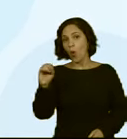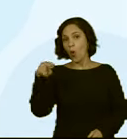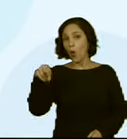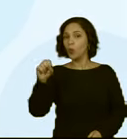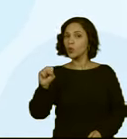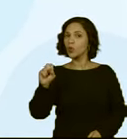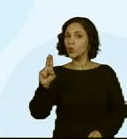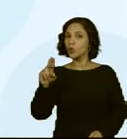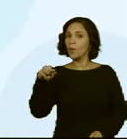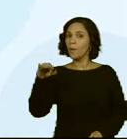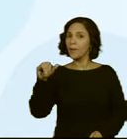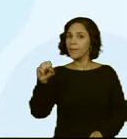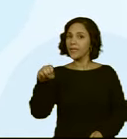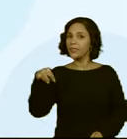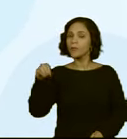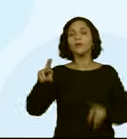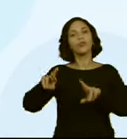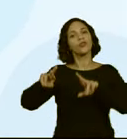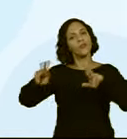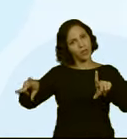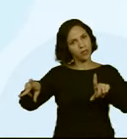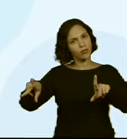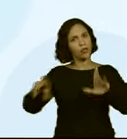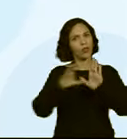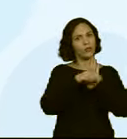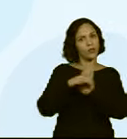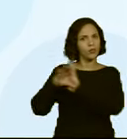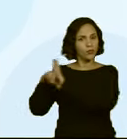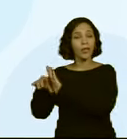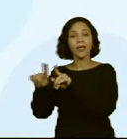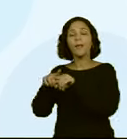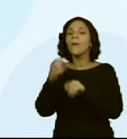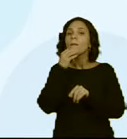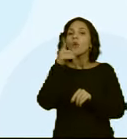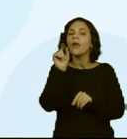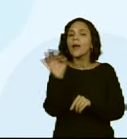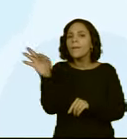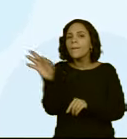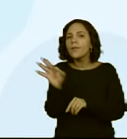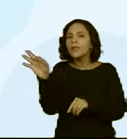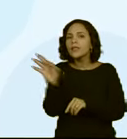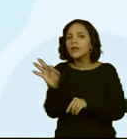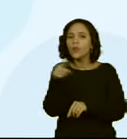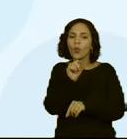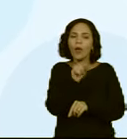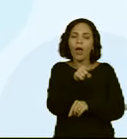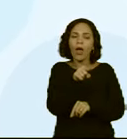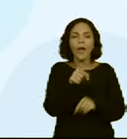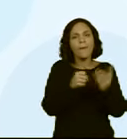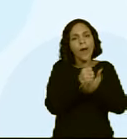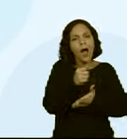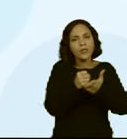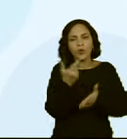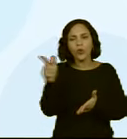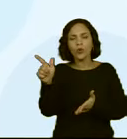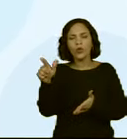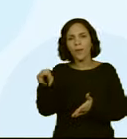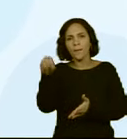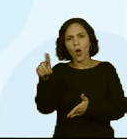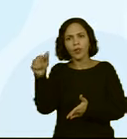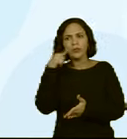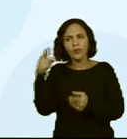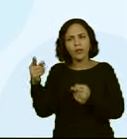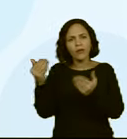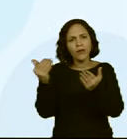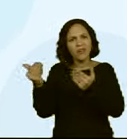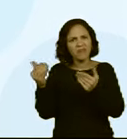e que vale a pena sempre fazer um cálculo da diferença percentual entre o índice básico e outro da moda para